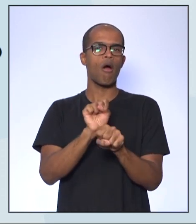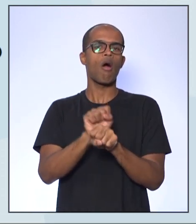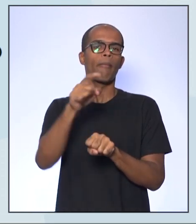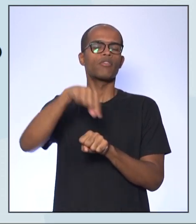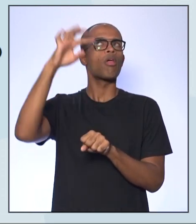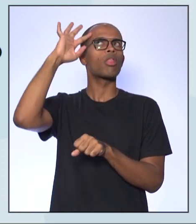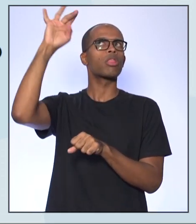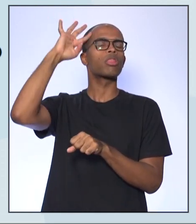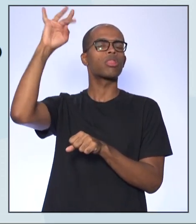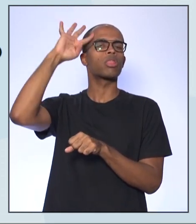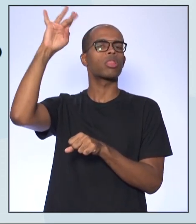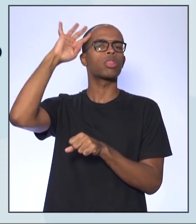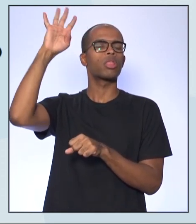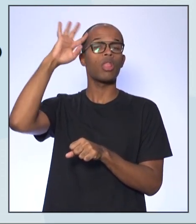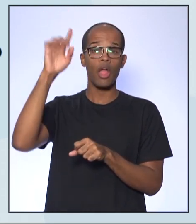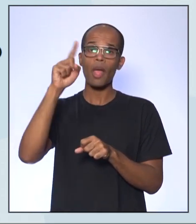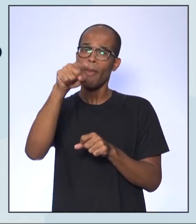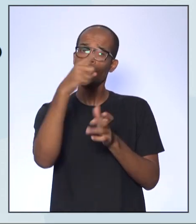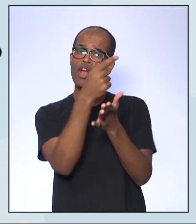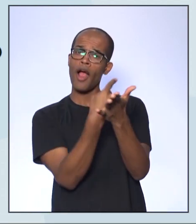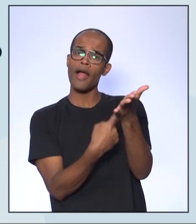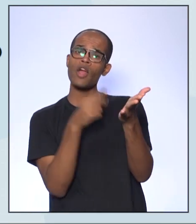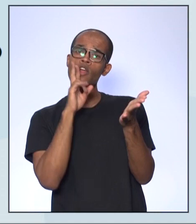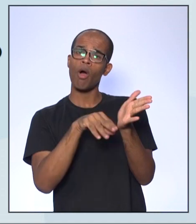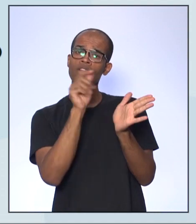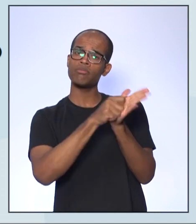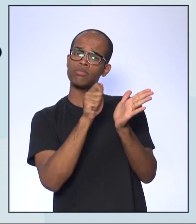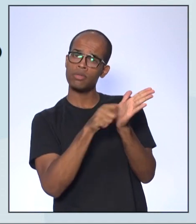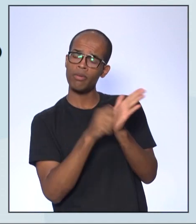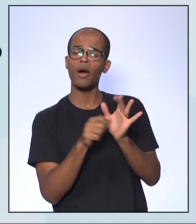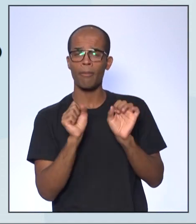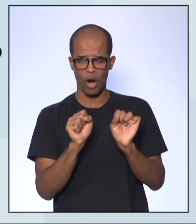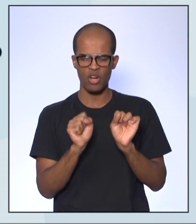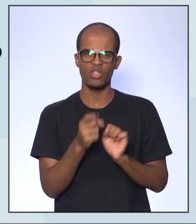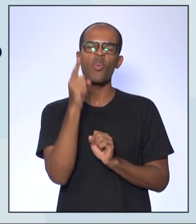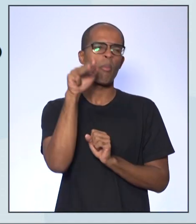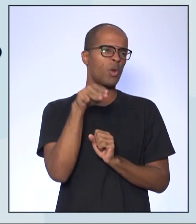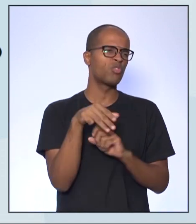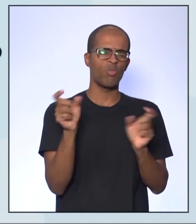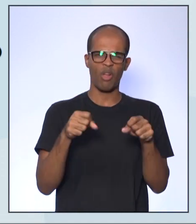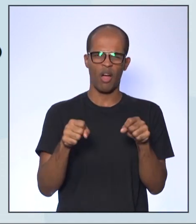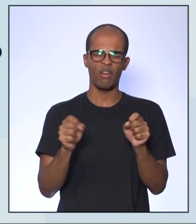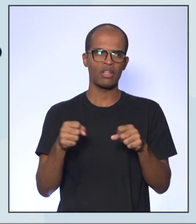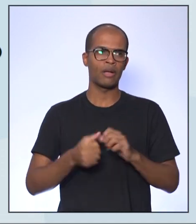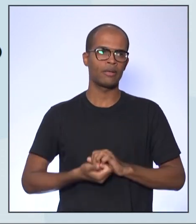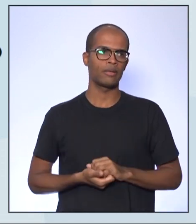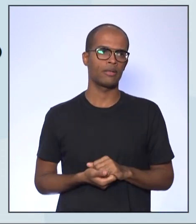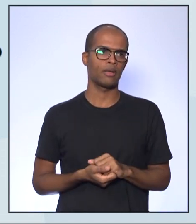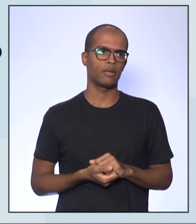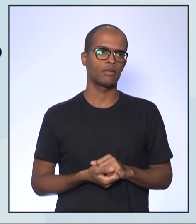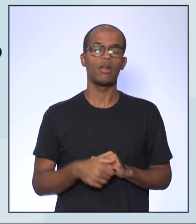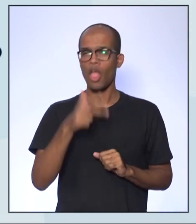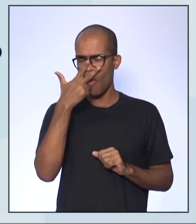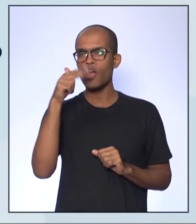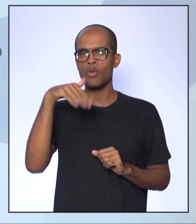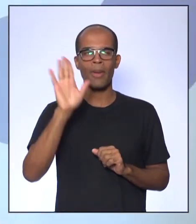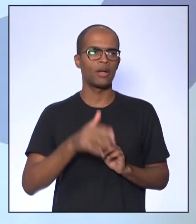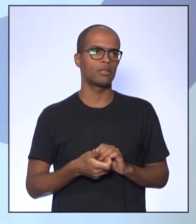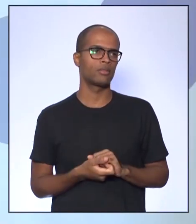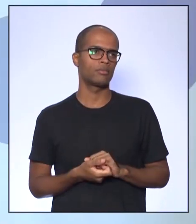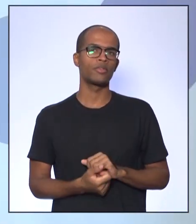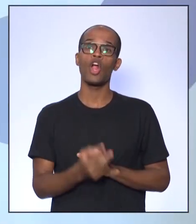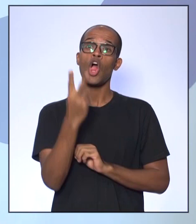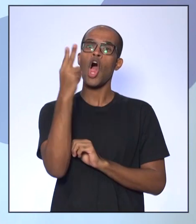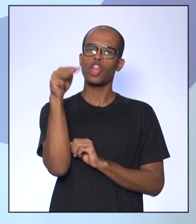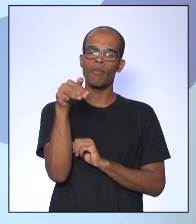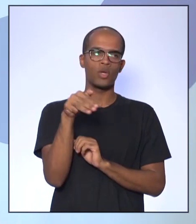você refletir. E escreva no seu caderno a sua resposta, tá certo? Um minutinho acho que é suficiente, né? Eu acho que precisa um pouquinho mais. Um pouquinho acho mais? Acho que